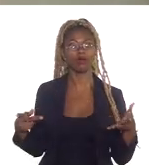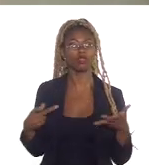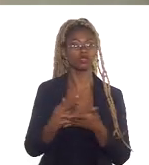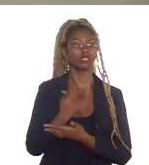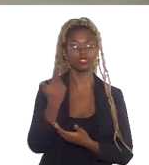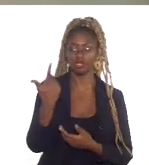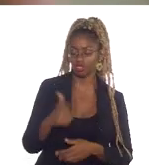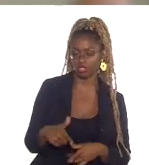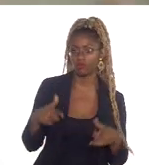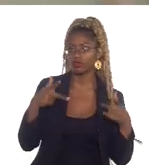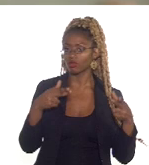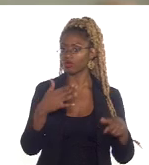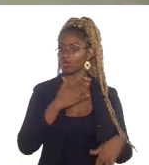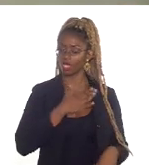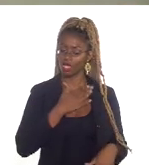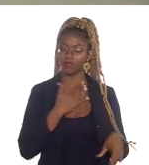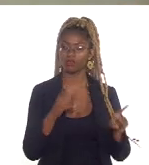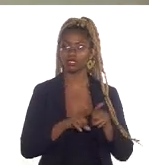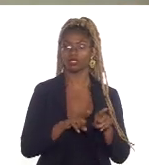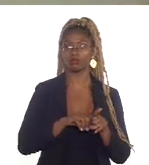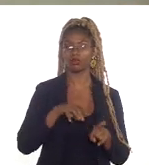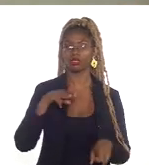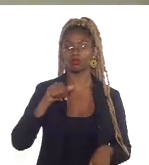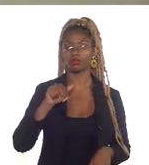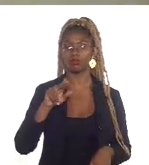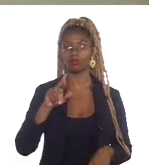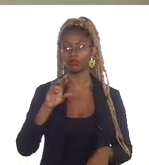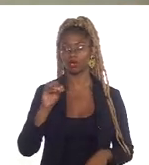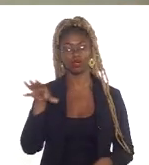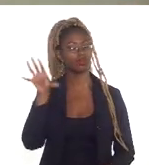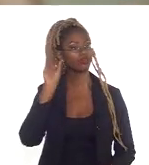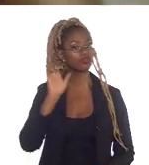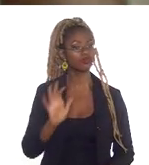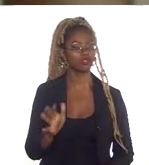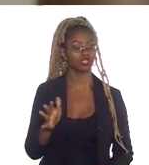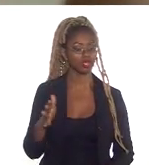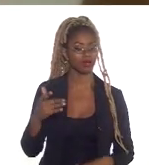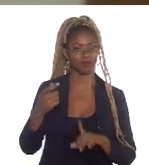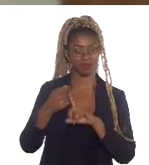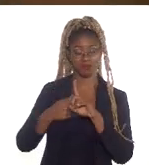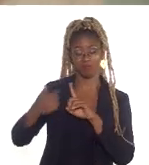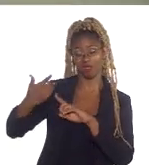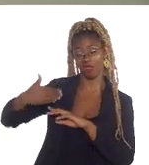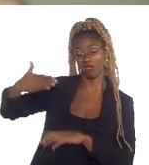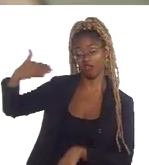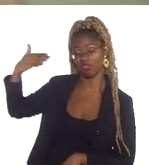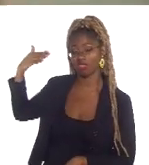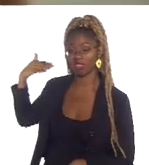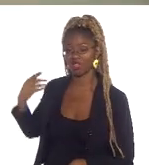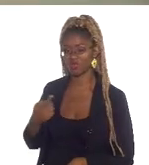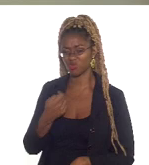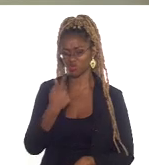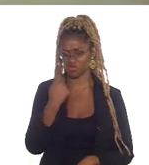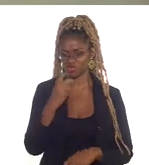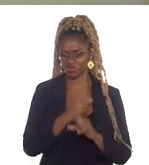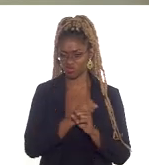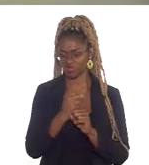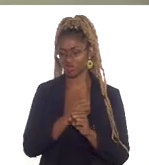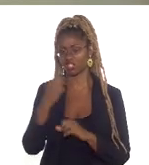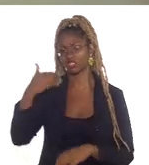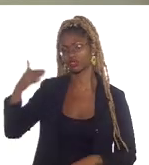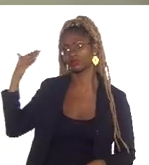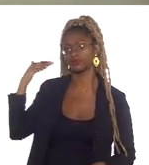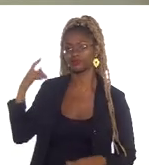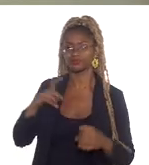eu e Mauro Osório ouvimos, né? Há meses atrás, quase um ano atrás, o